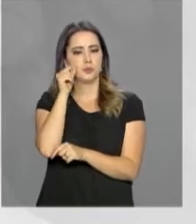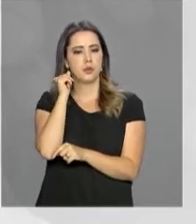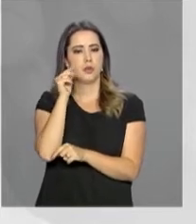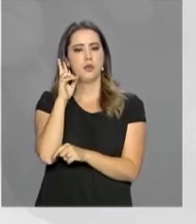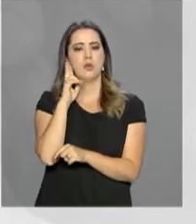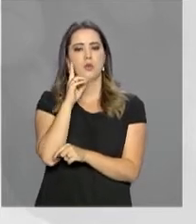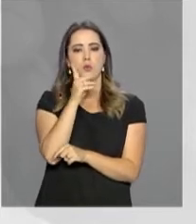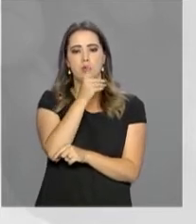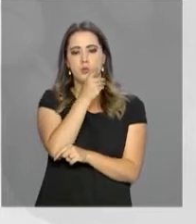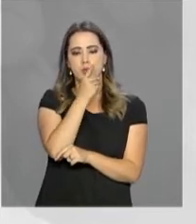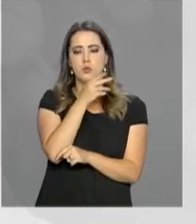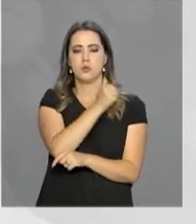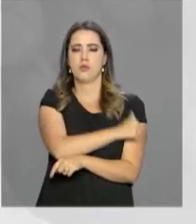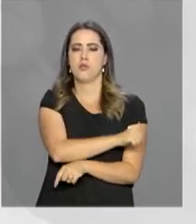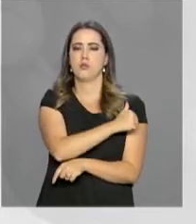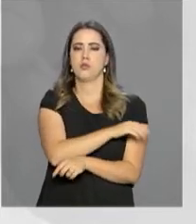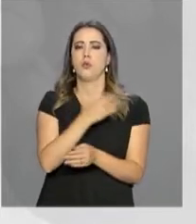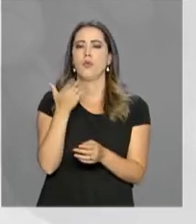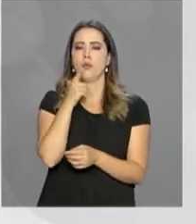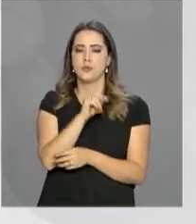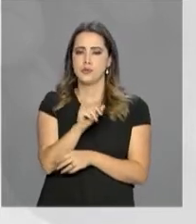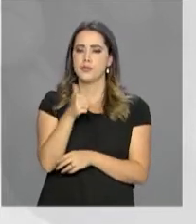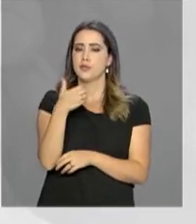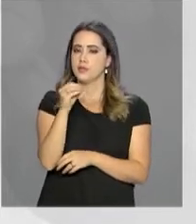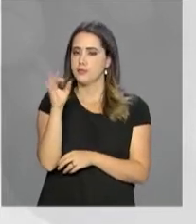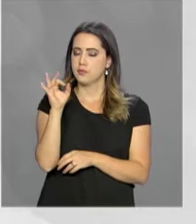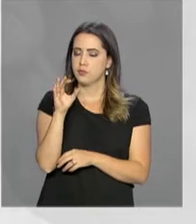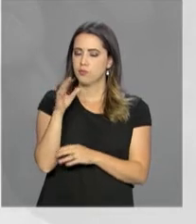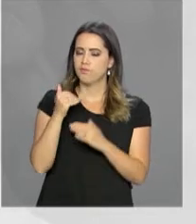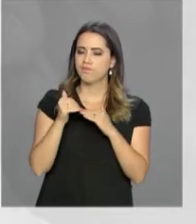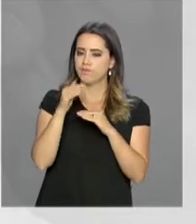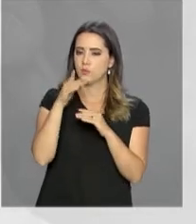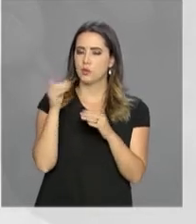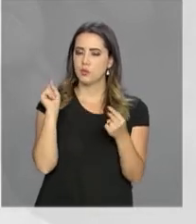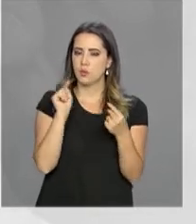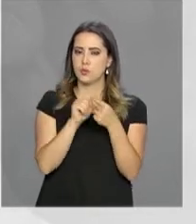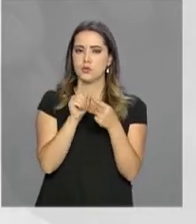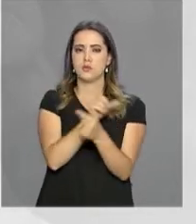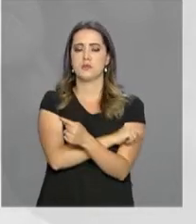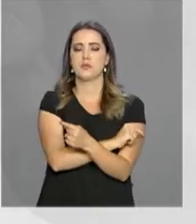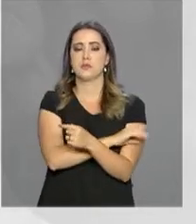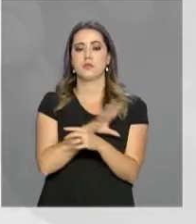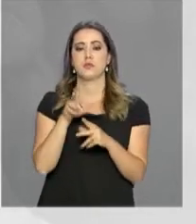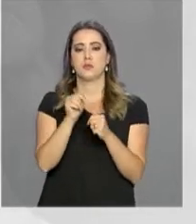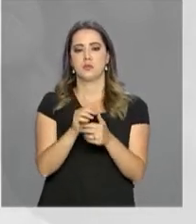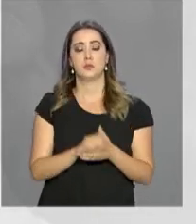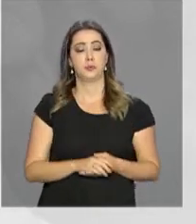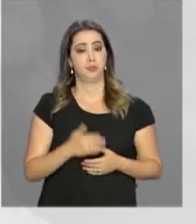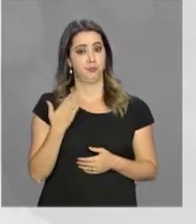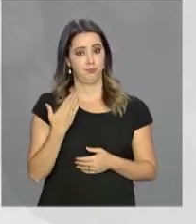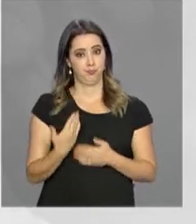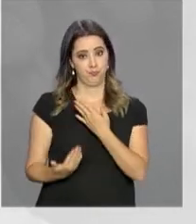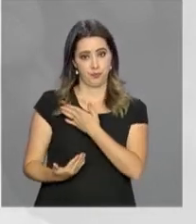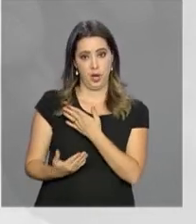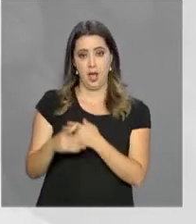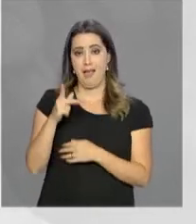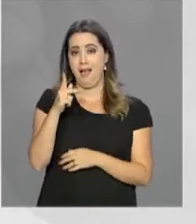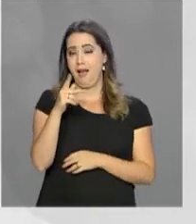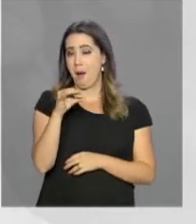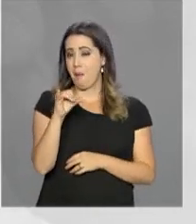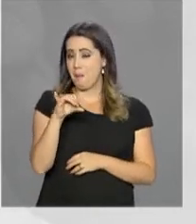conseguiram atingir a cobertura vacinal no caso da poliomielite conhecida como paralisia infantil